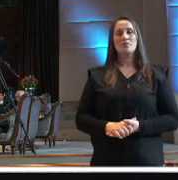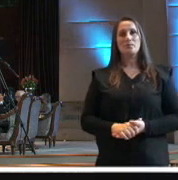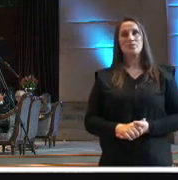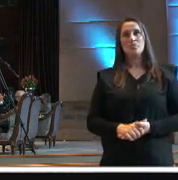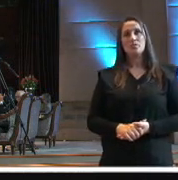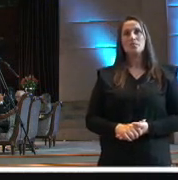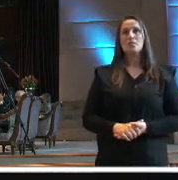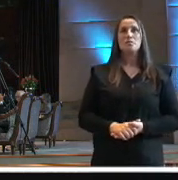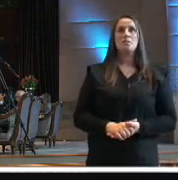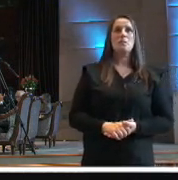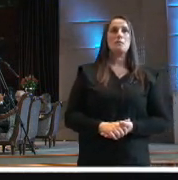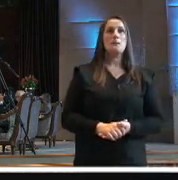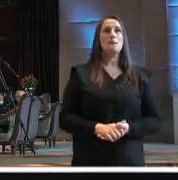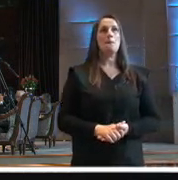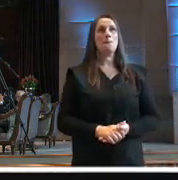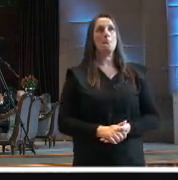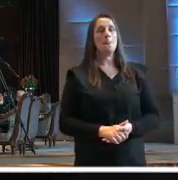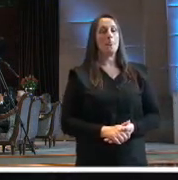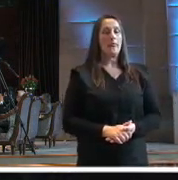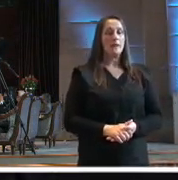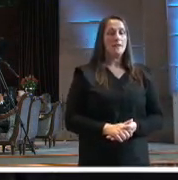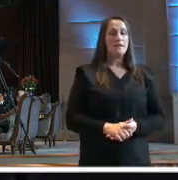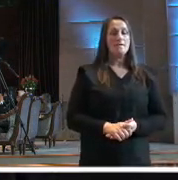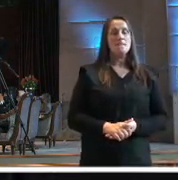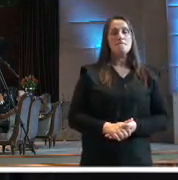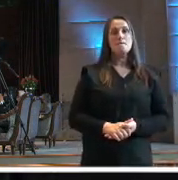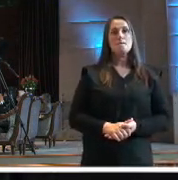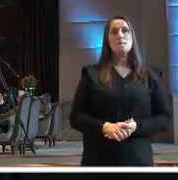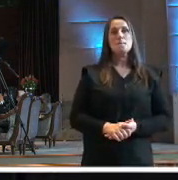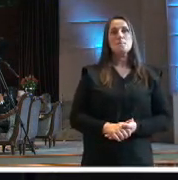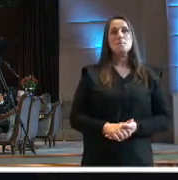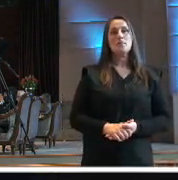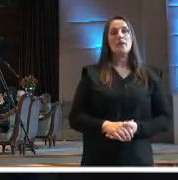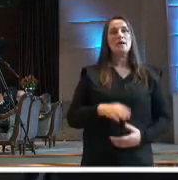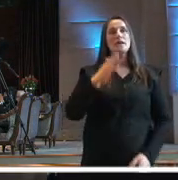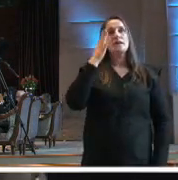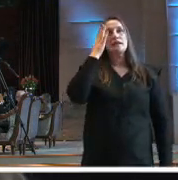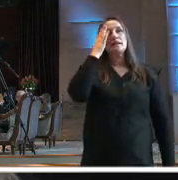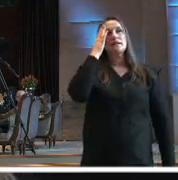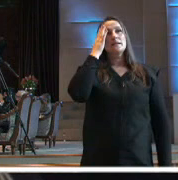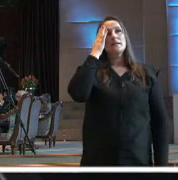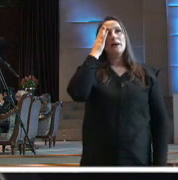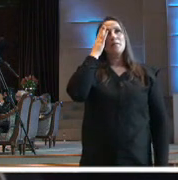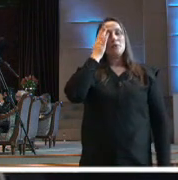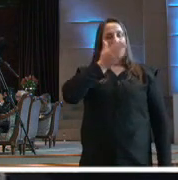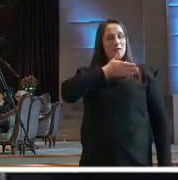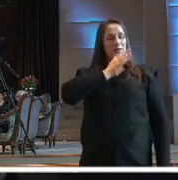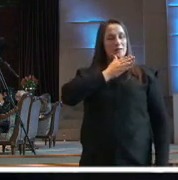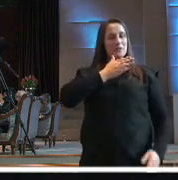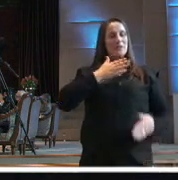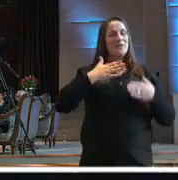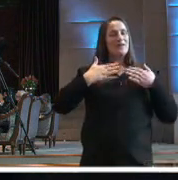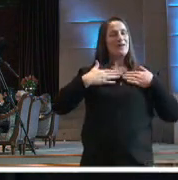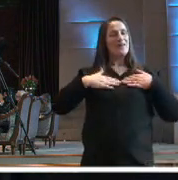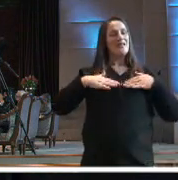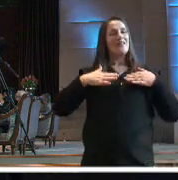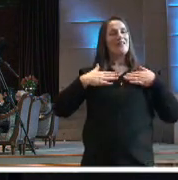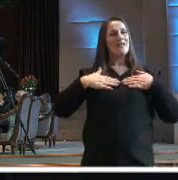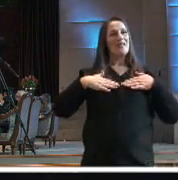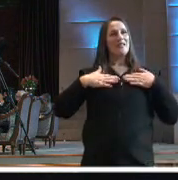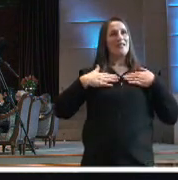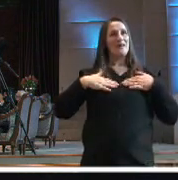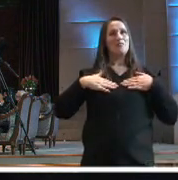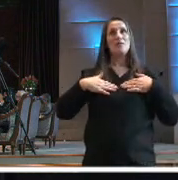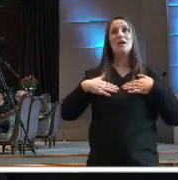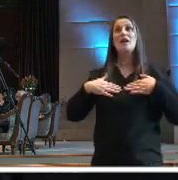Aí, quando o coração parece que acalma-se um pouquinho, clama,